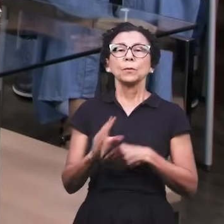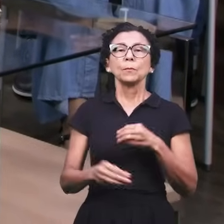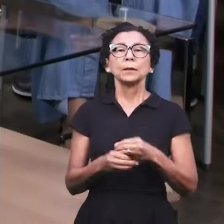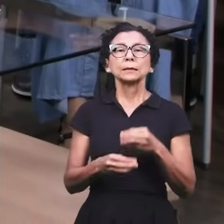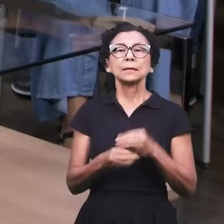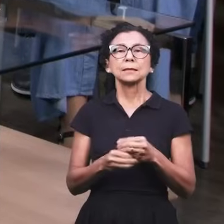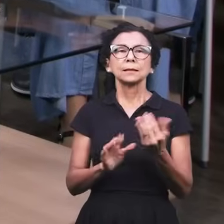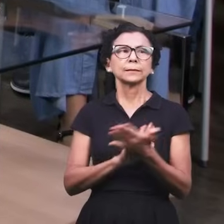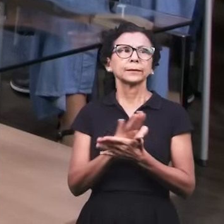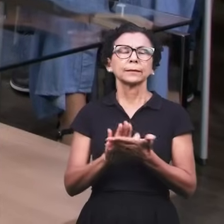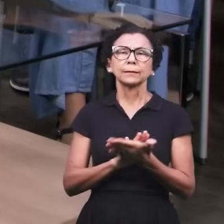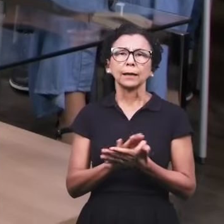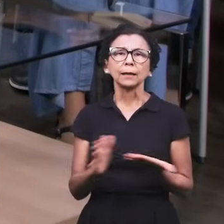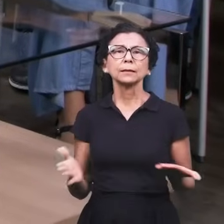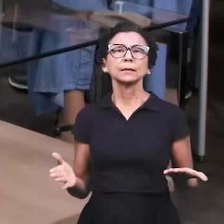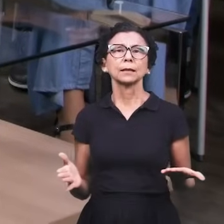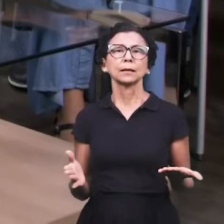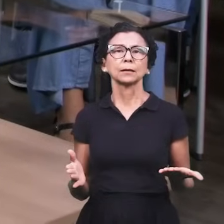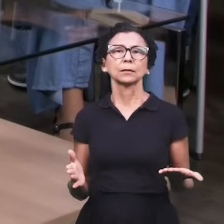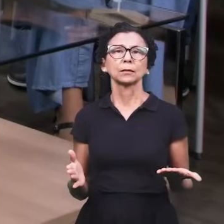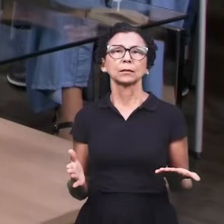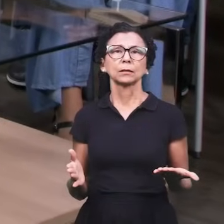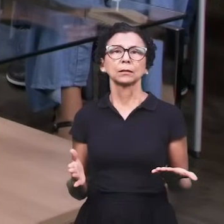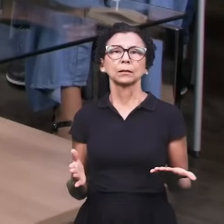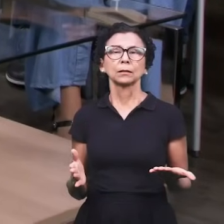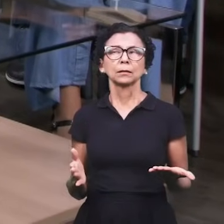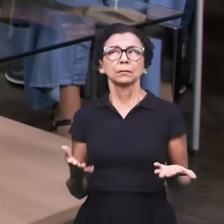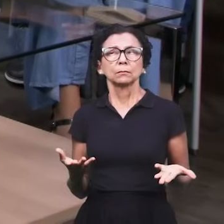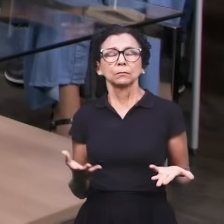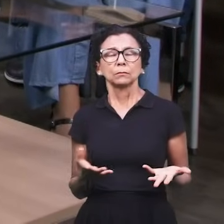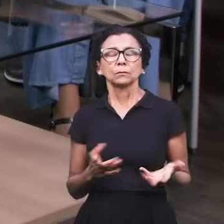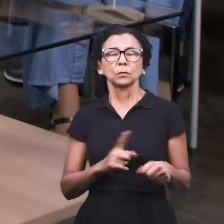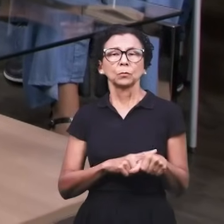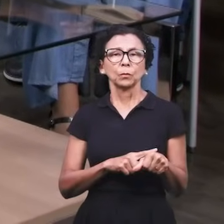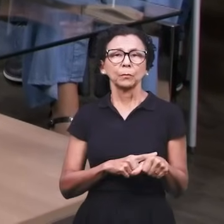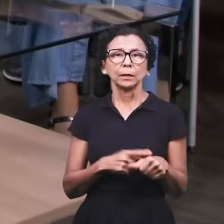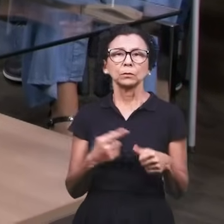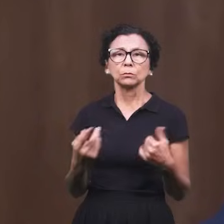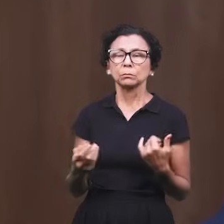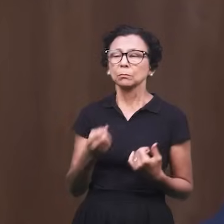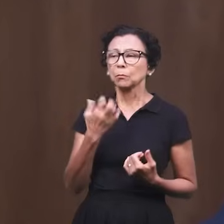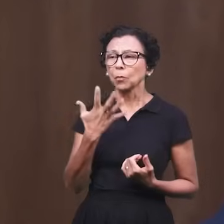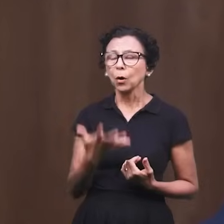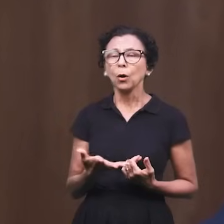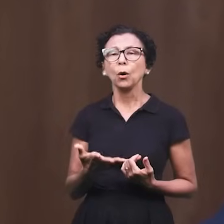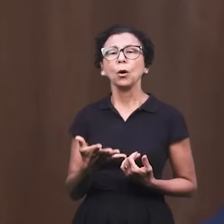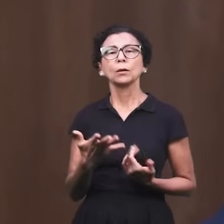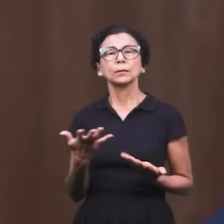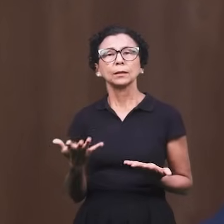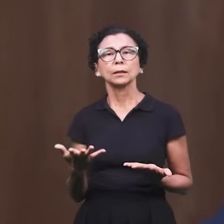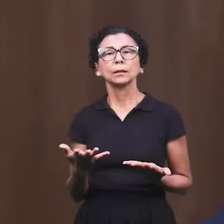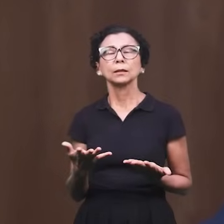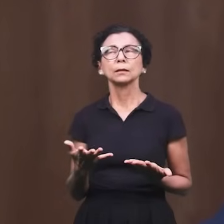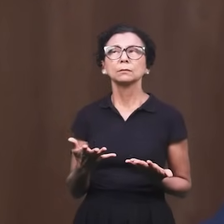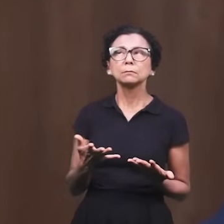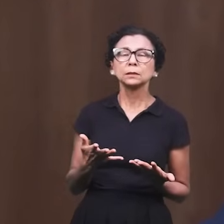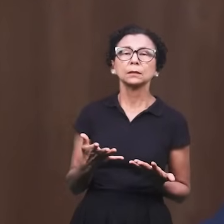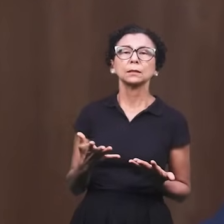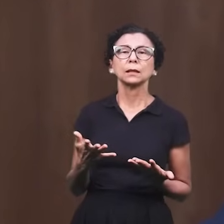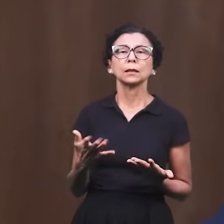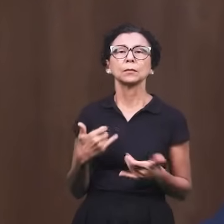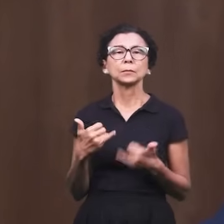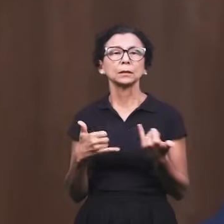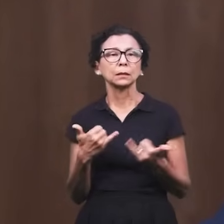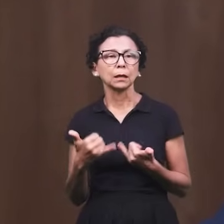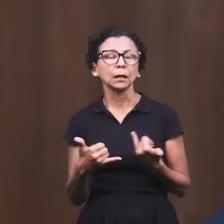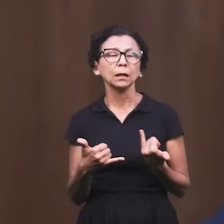e você quer ver um filme, é um momento de lazer, faça um lazer que te acrescente alguma coisa. Pega um